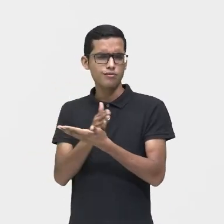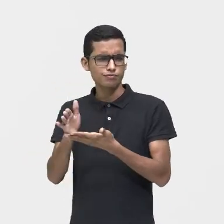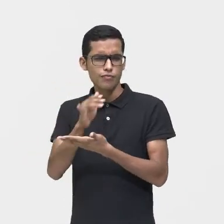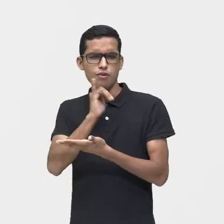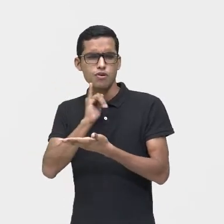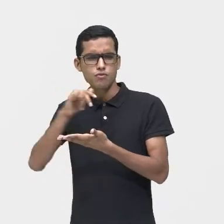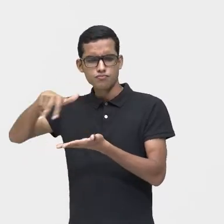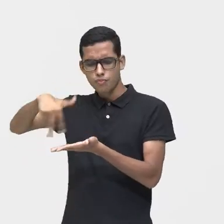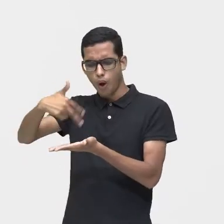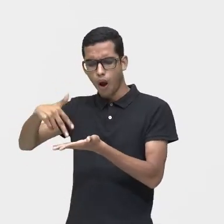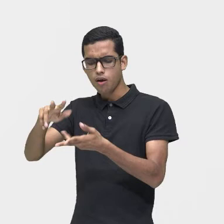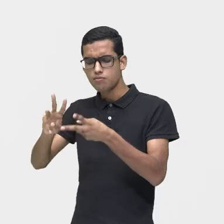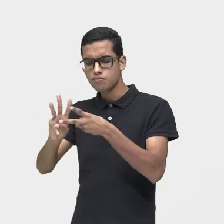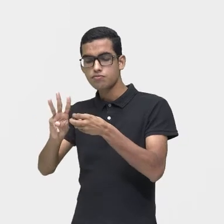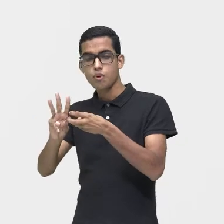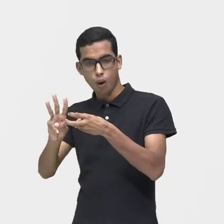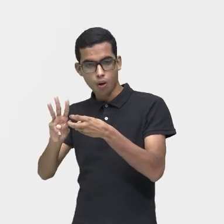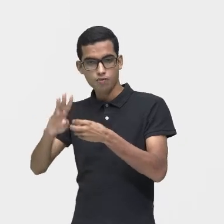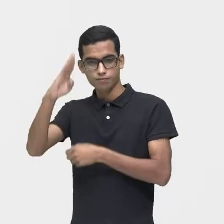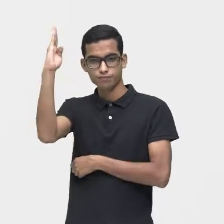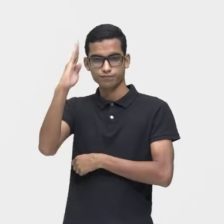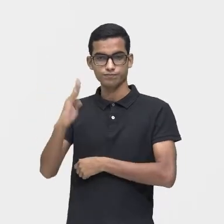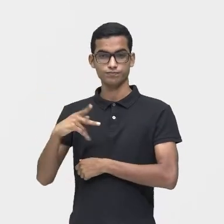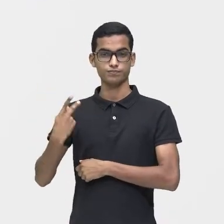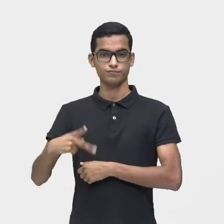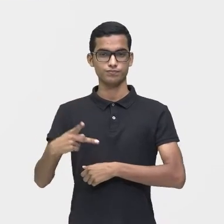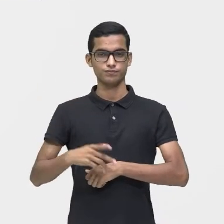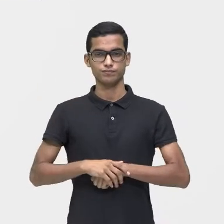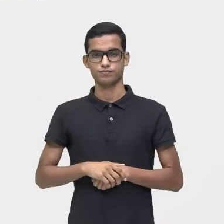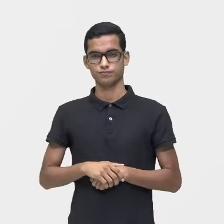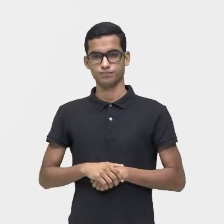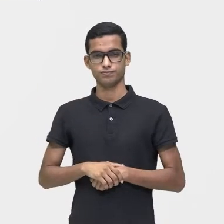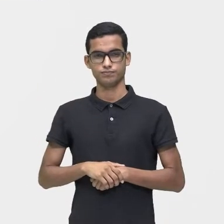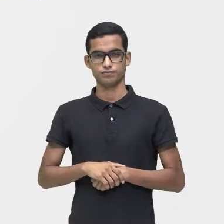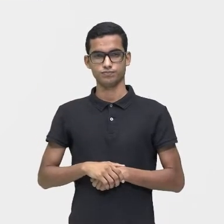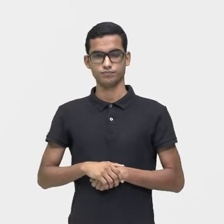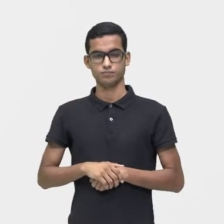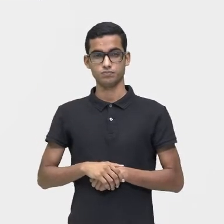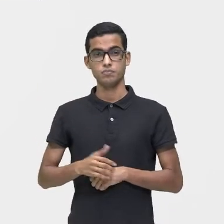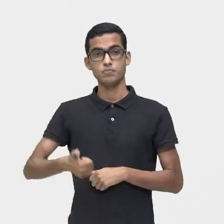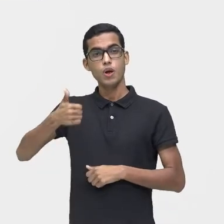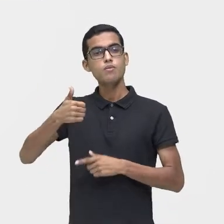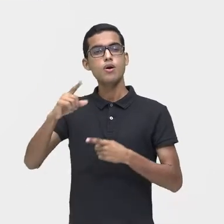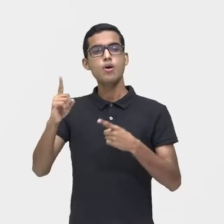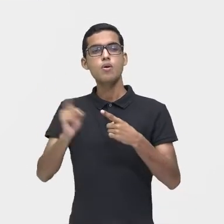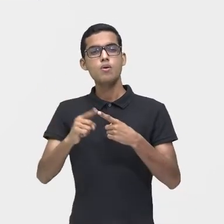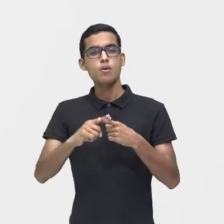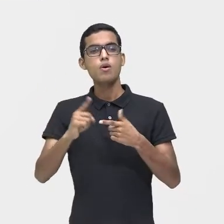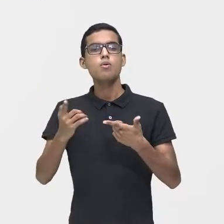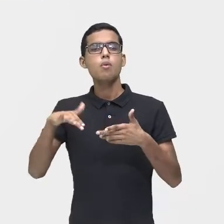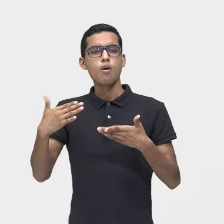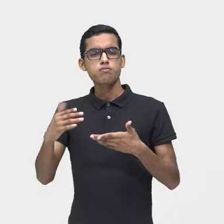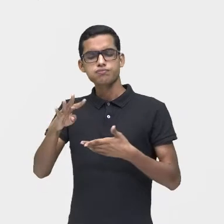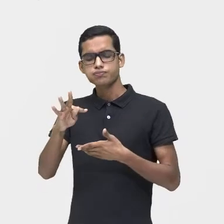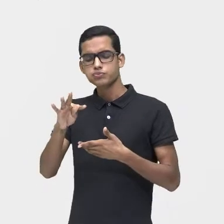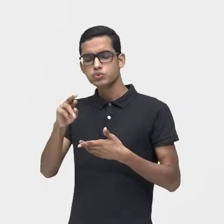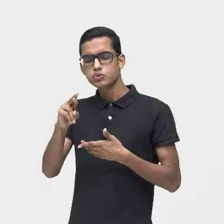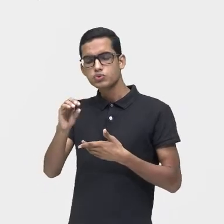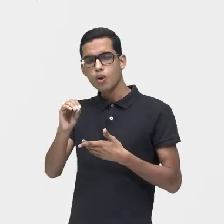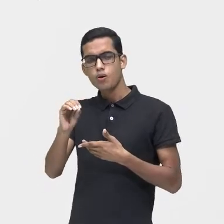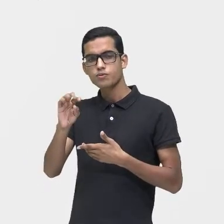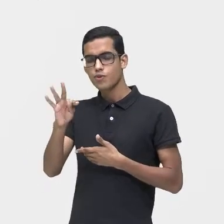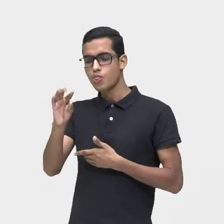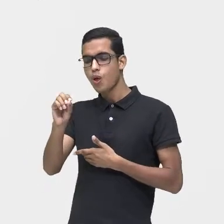exemplos de danças indígenas brasileiras. A primeira dança que a gente vai comentar é a dança do toré. A dança do